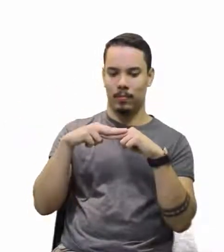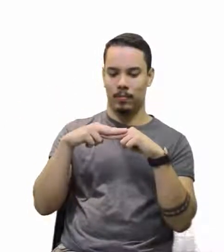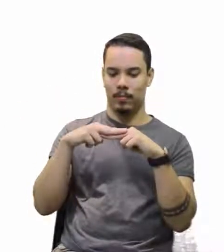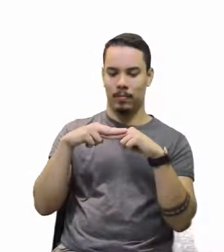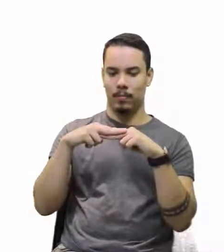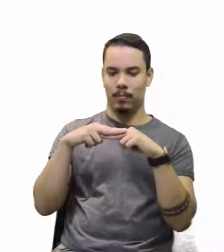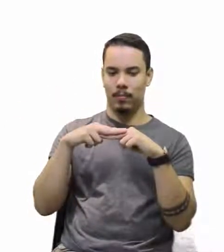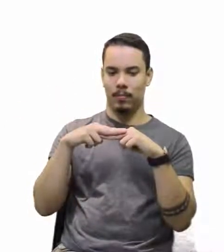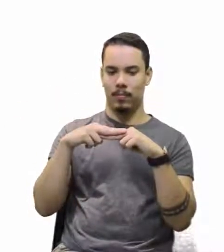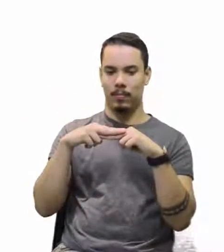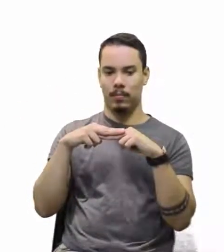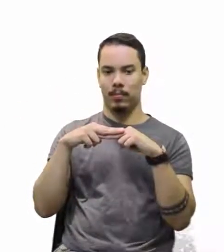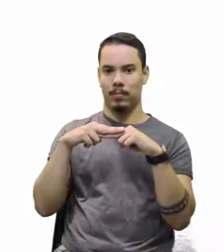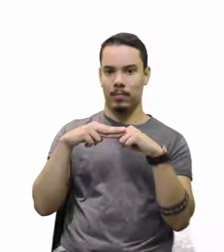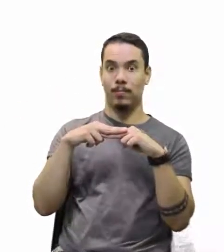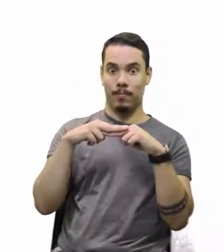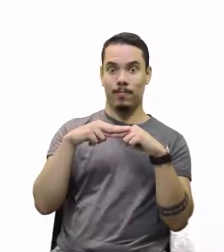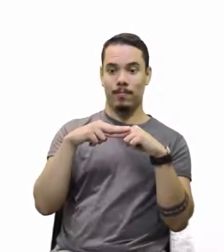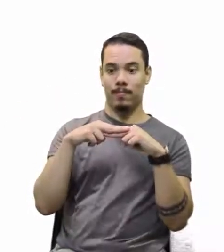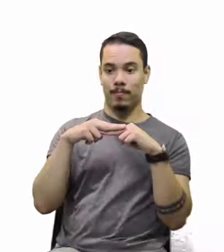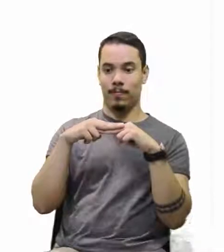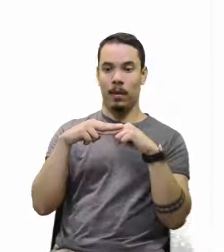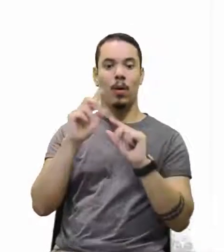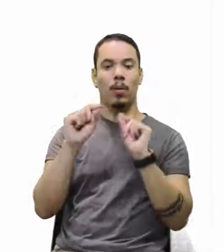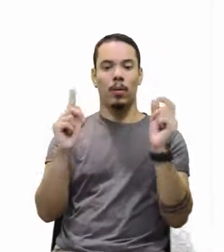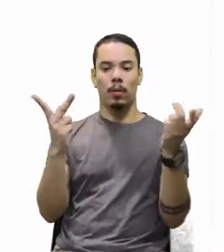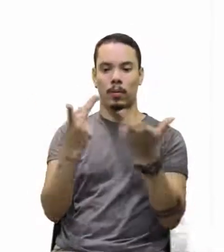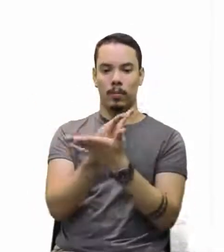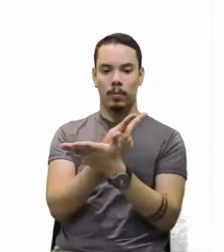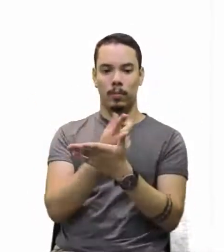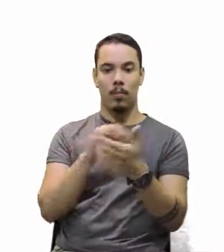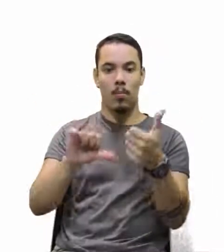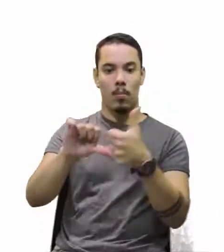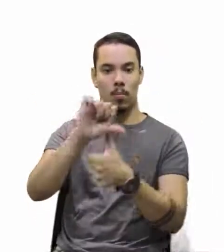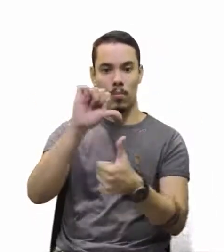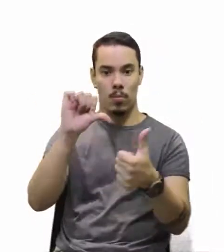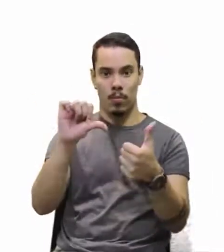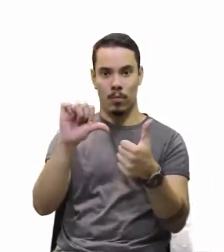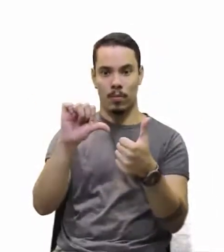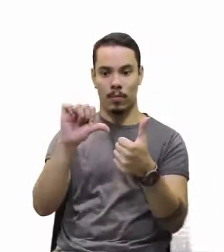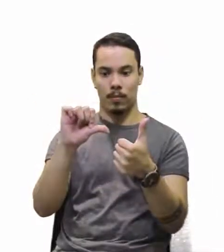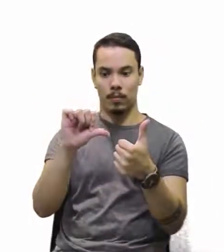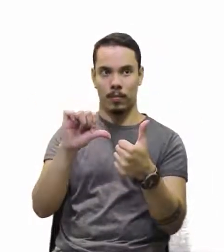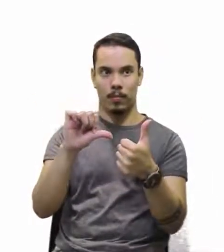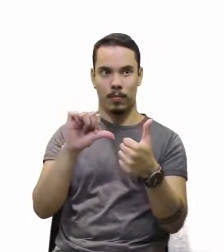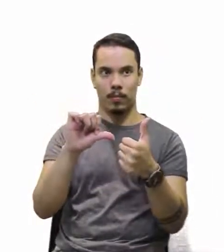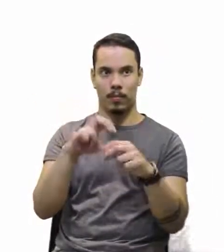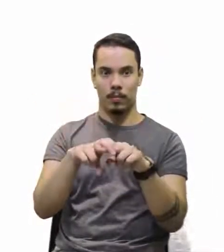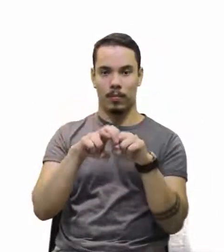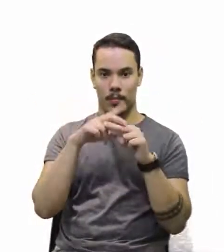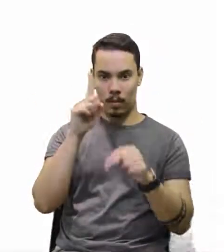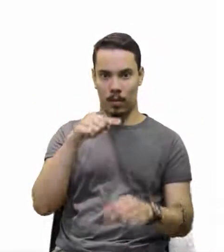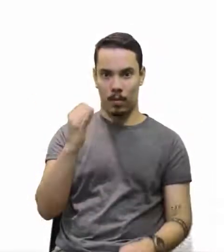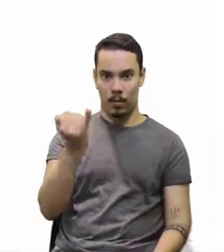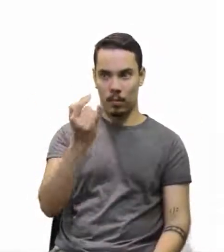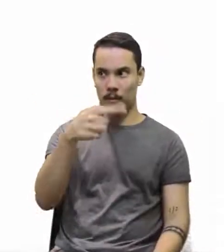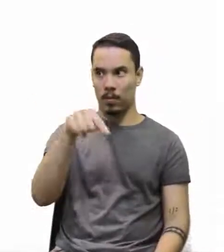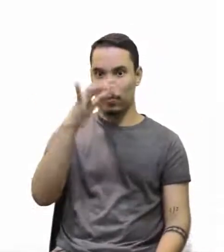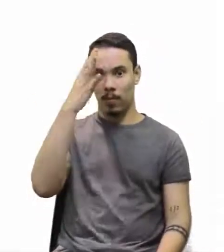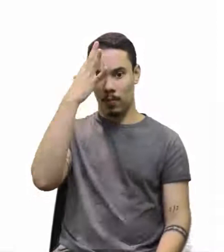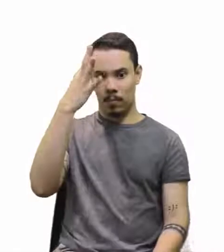lado, aí você tem esse circuito aqui. Ó. Então é importante você entender isso